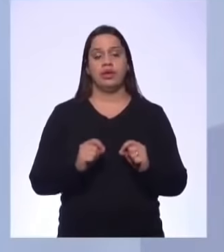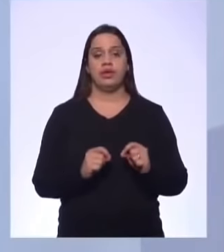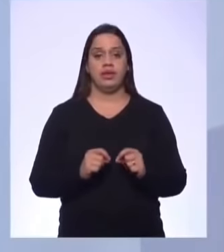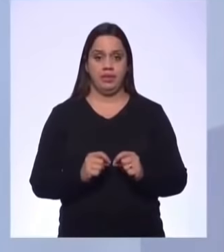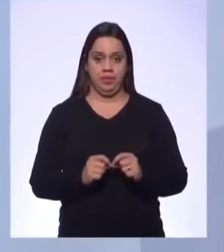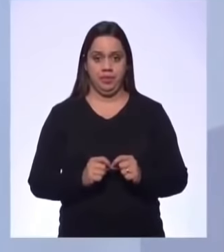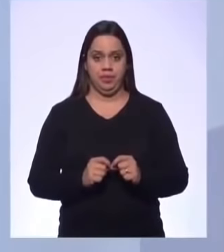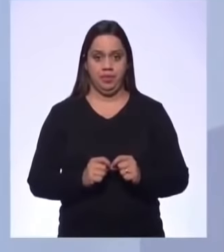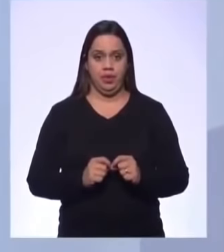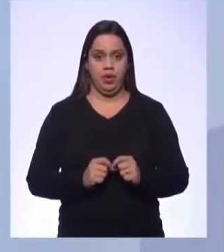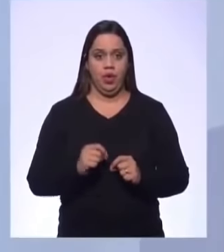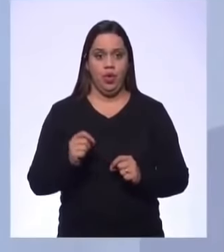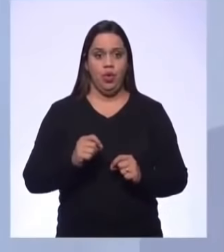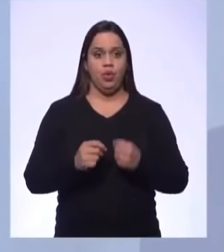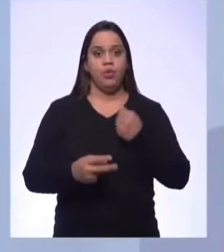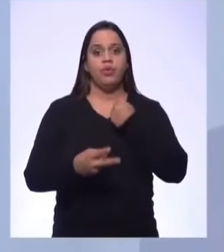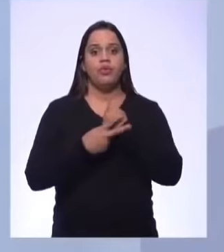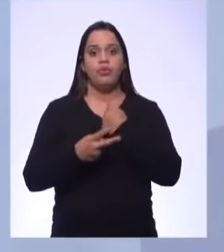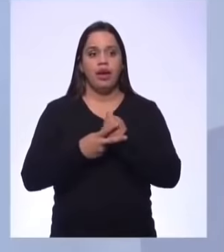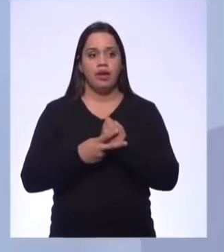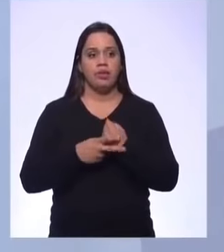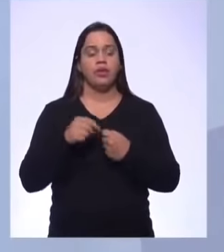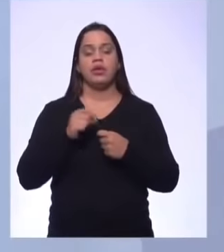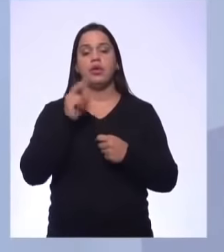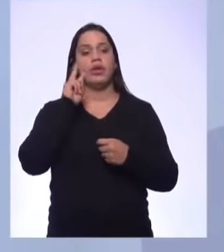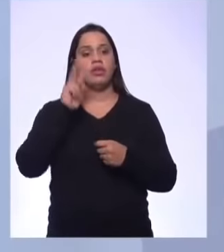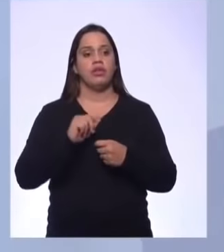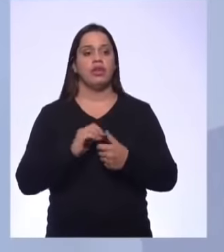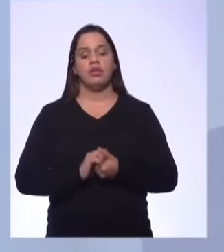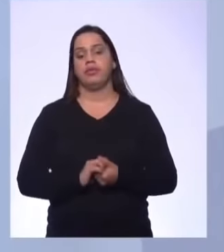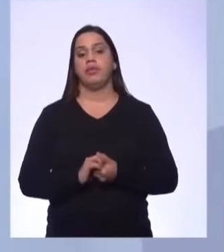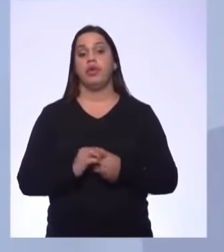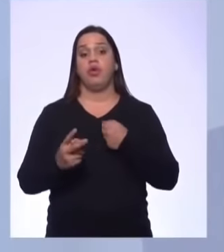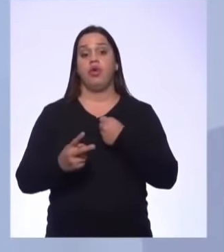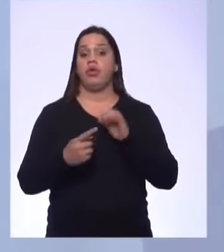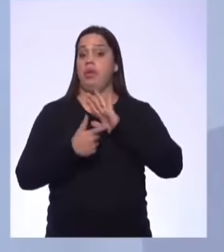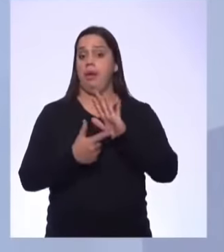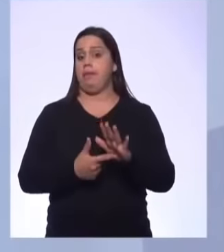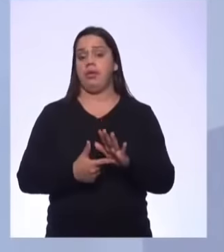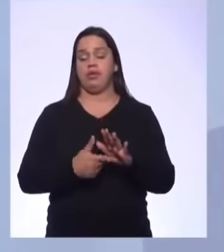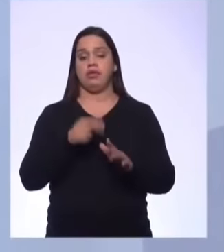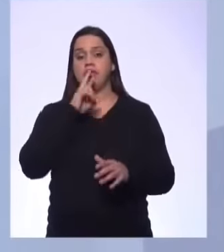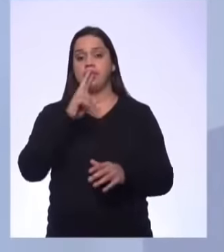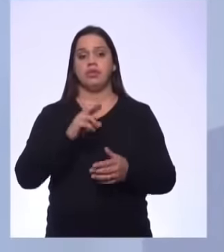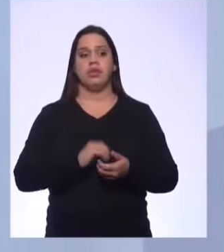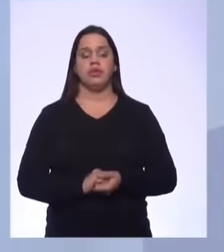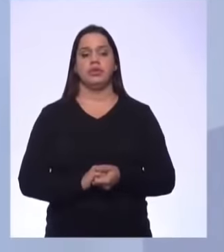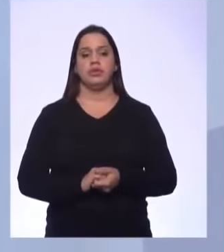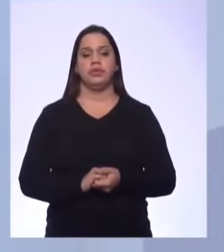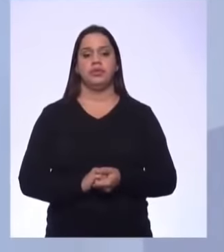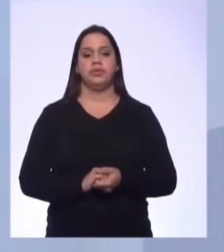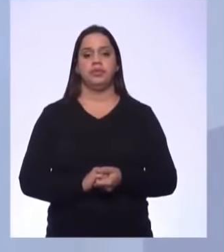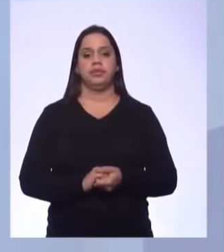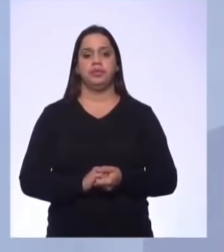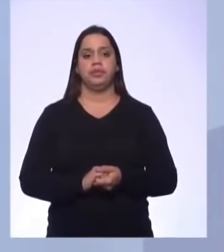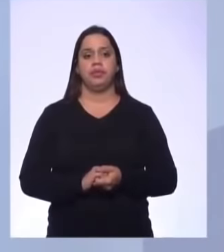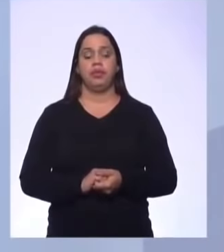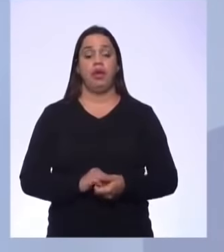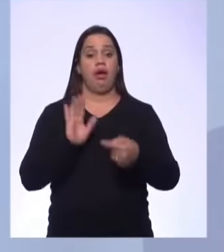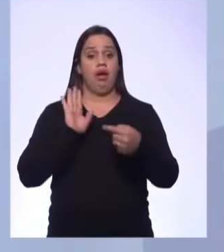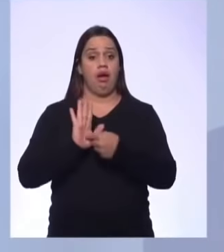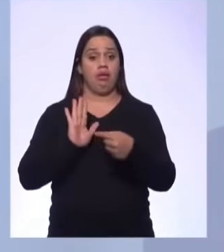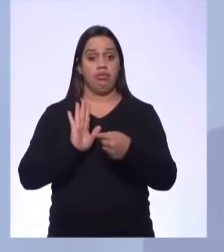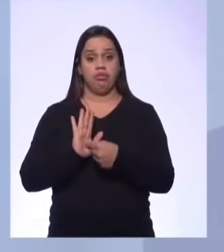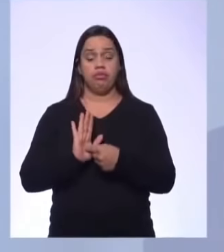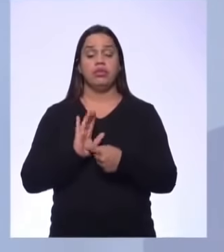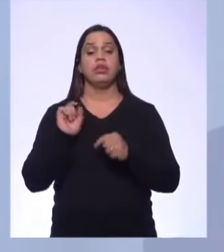verbo. O que vem antes do verbo é o double question. Ele não aparece na resposta, aí eu corto, tá? Aqui é o sujeito da